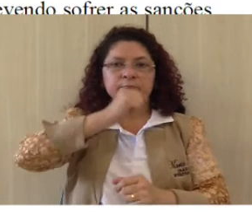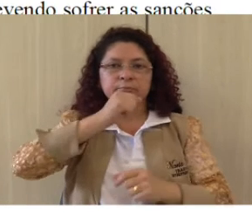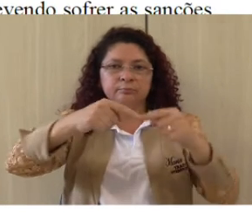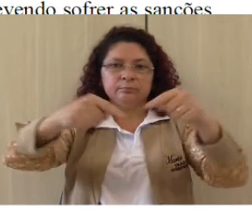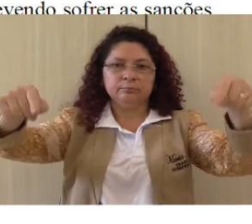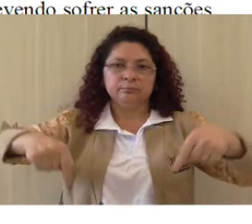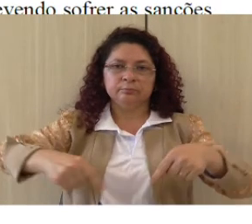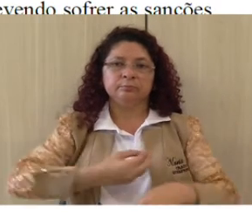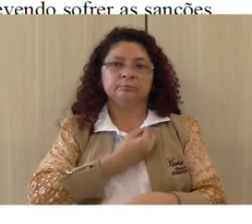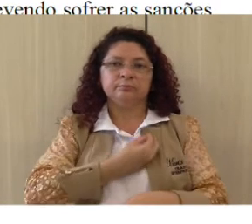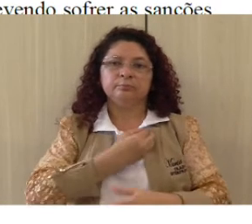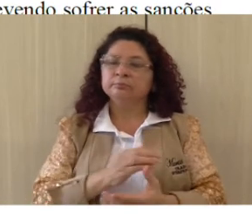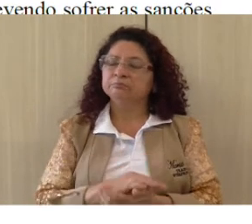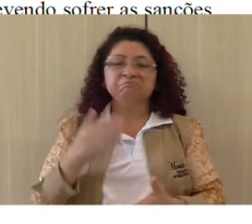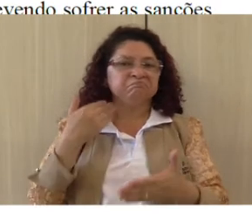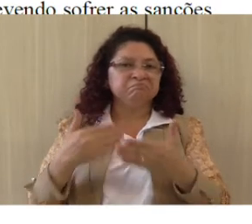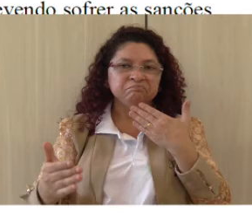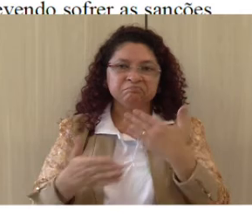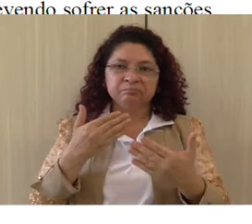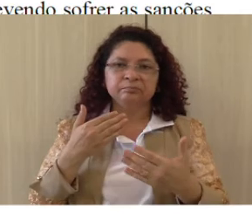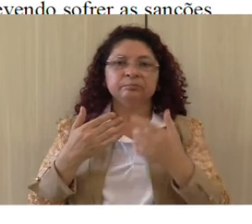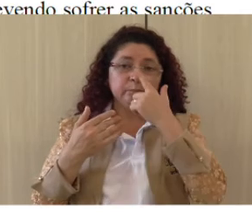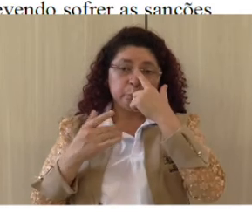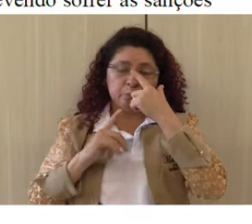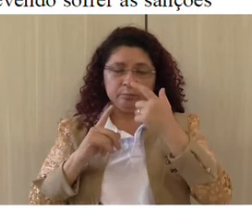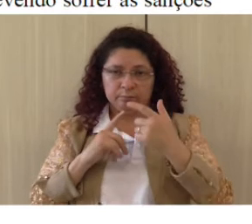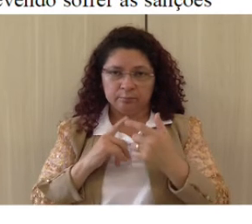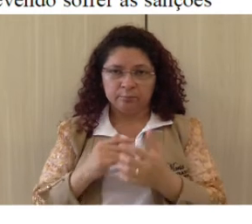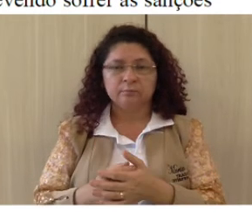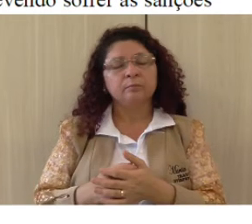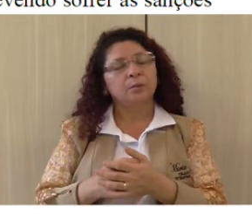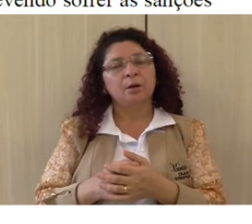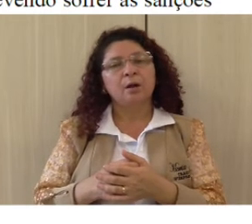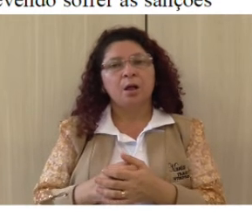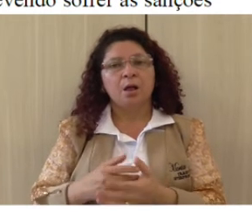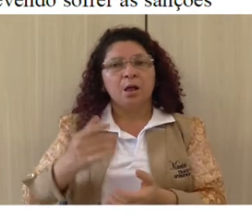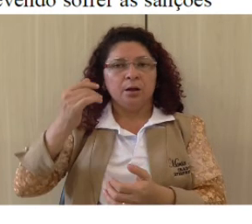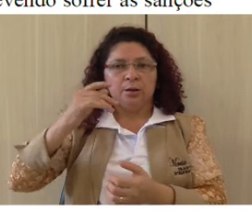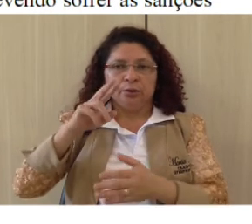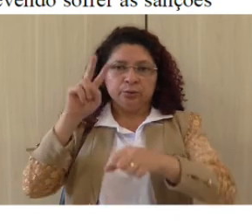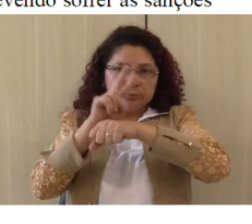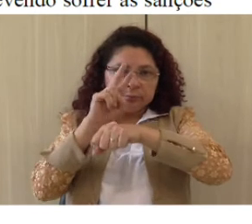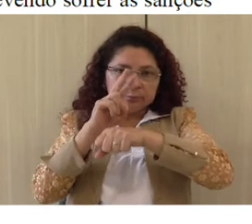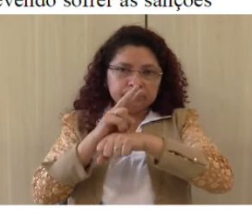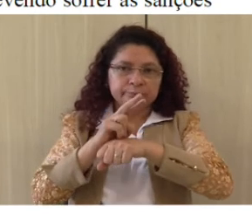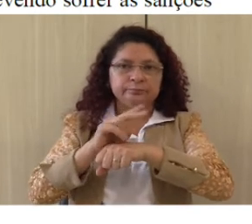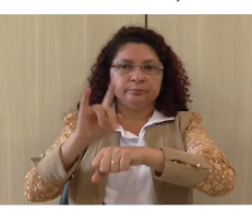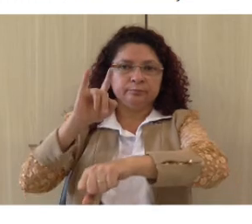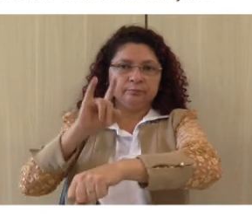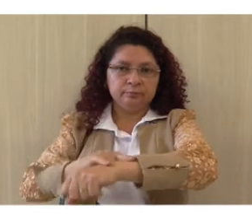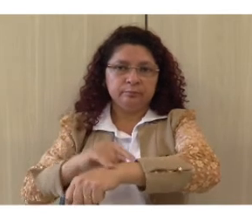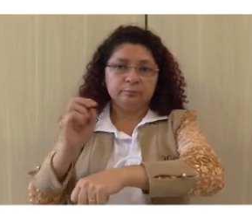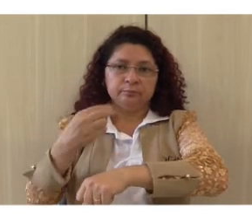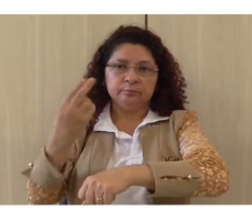durante a realização da mesma, a qualquer tempo, sem o acompanhamento de um fiscal itinerante, para utilizar o banheiro e ou